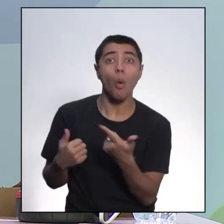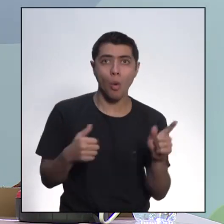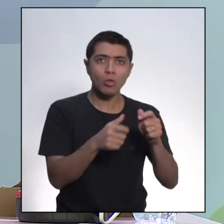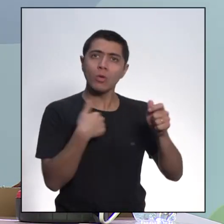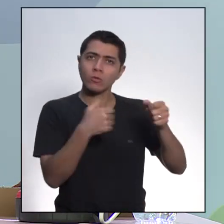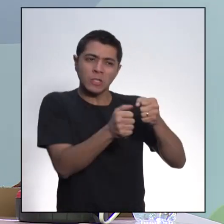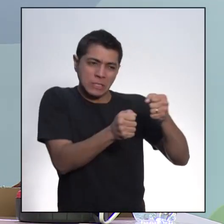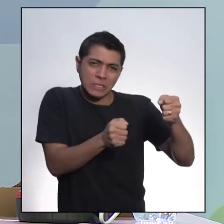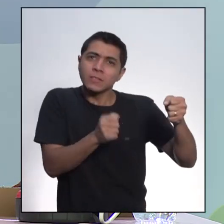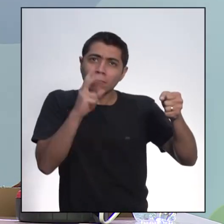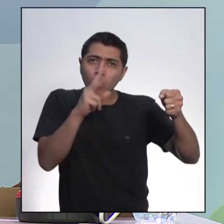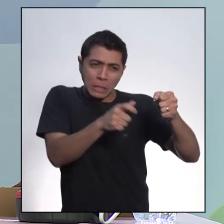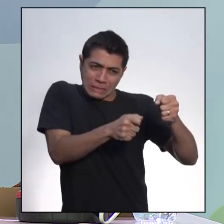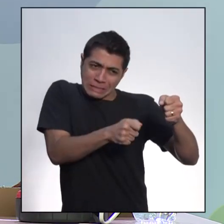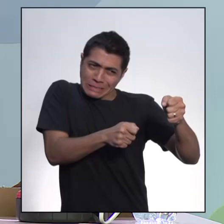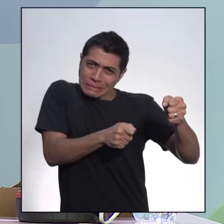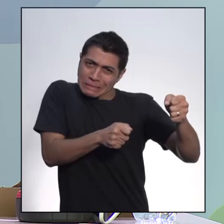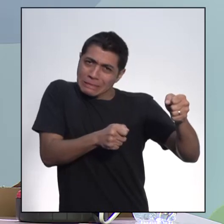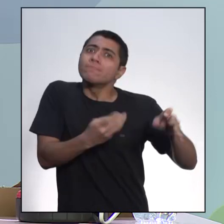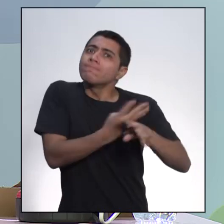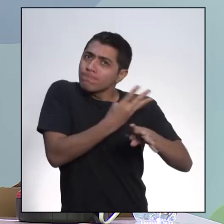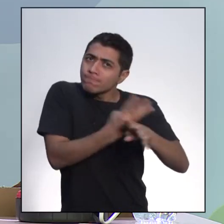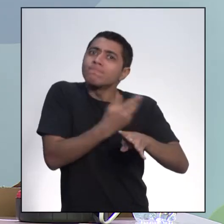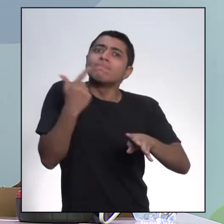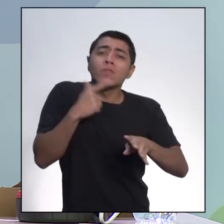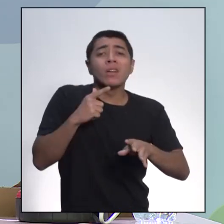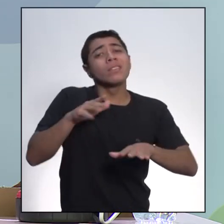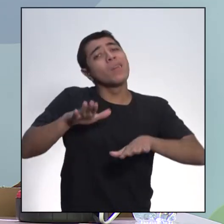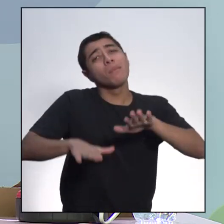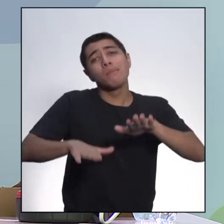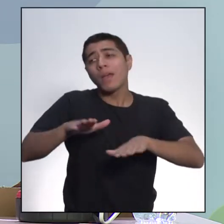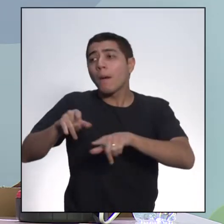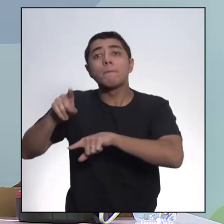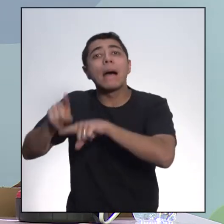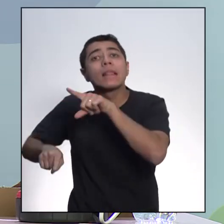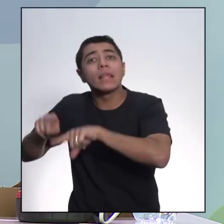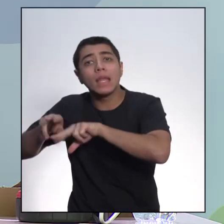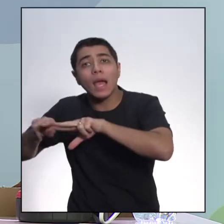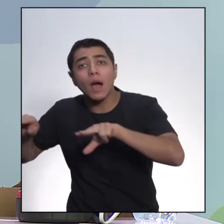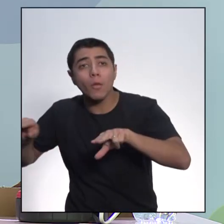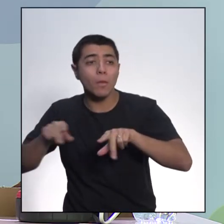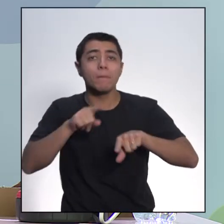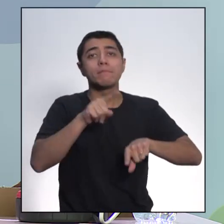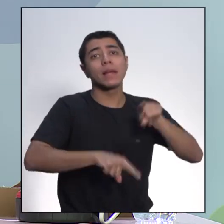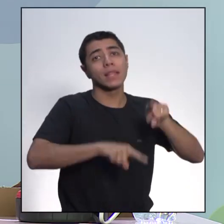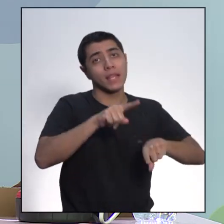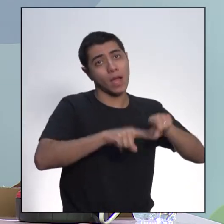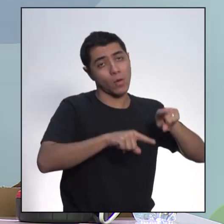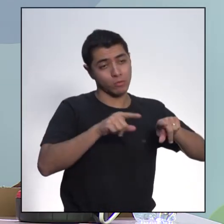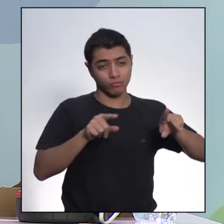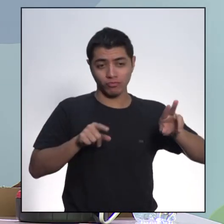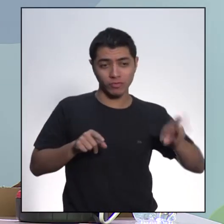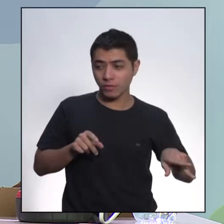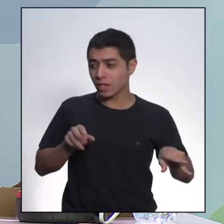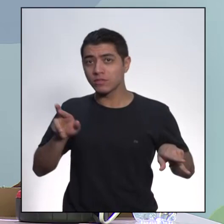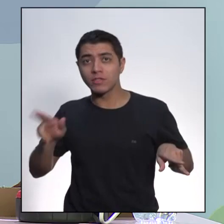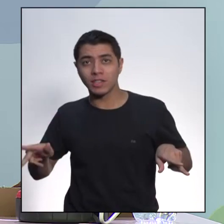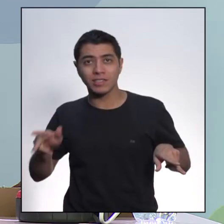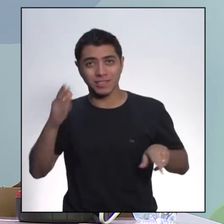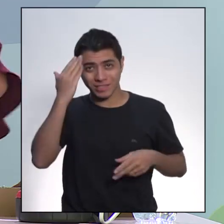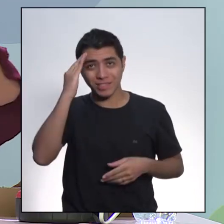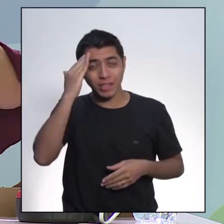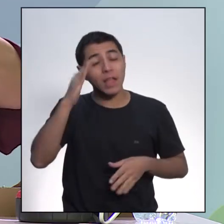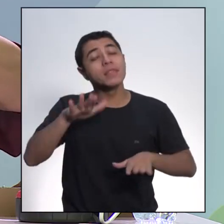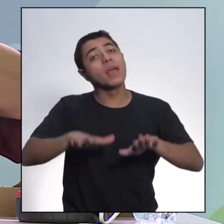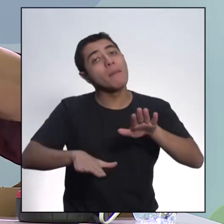as propriedades específicas para essa resistência. Por isso que nós falamos muito na questão da qualidade do material. Então, para